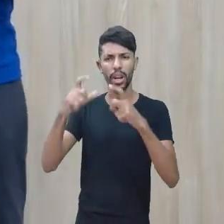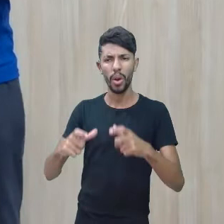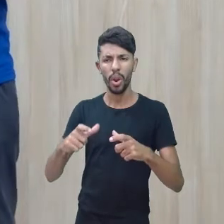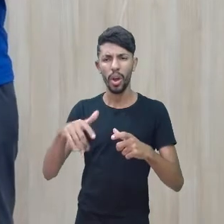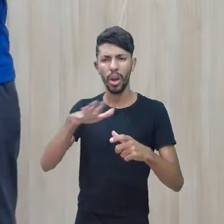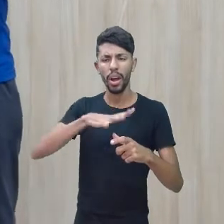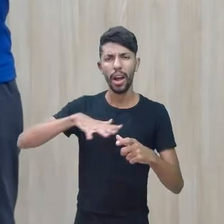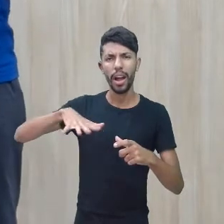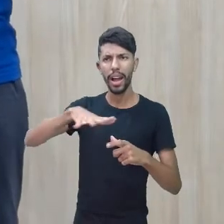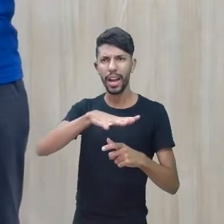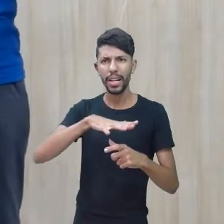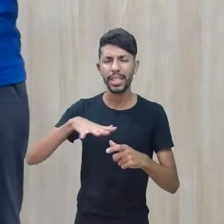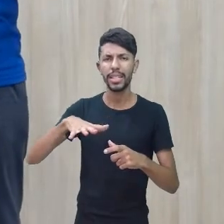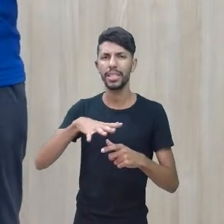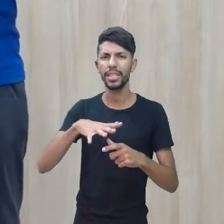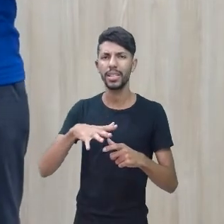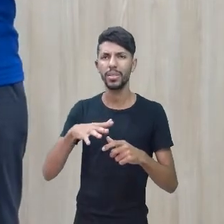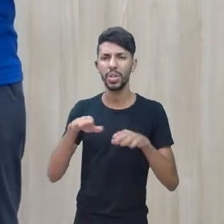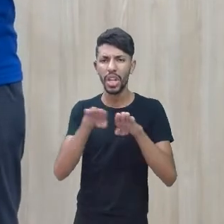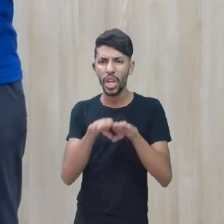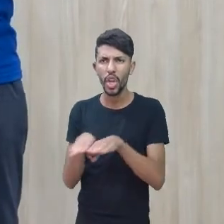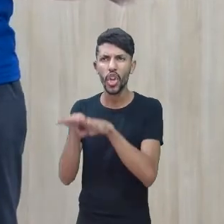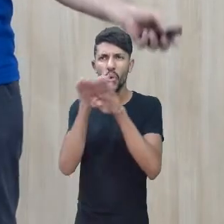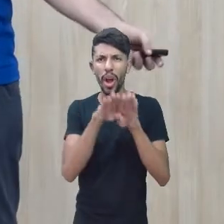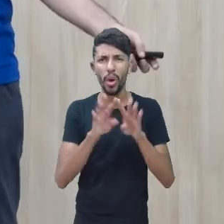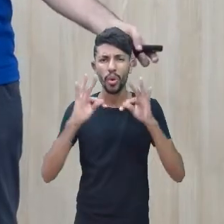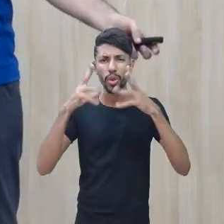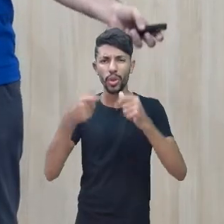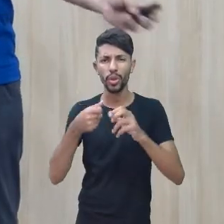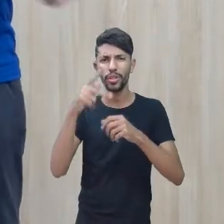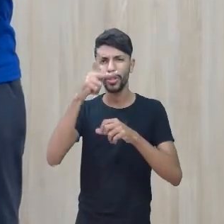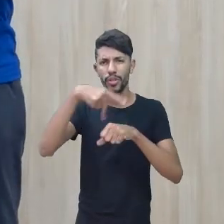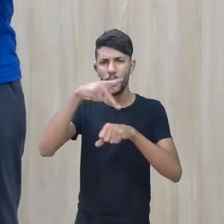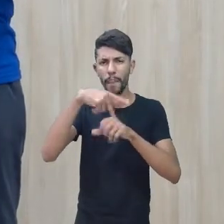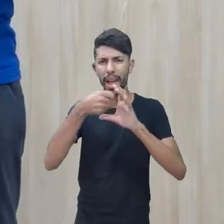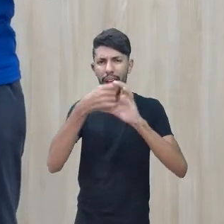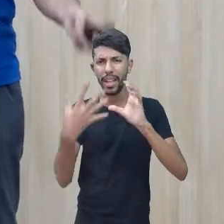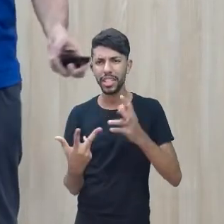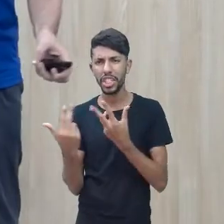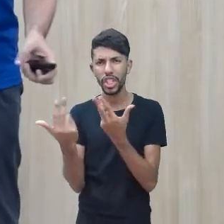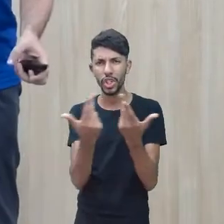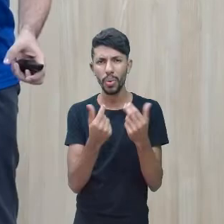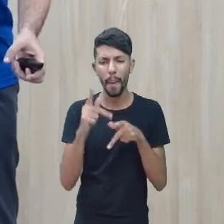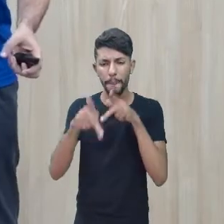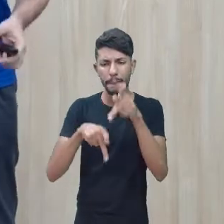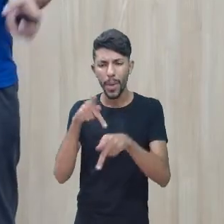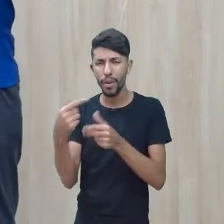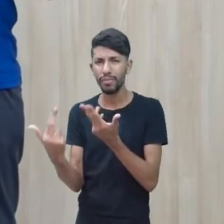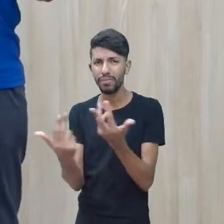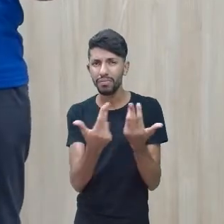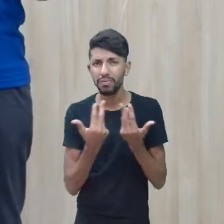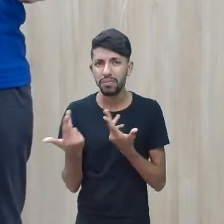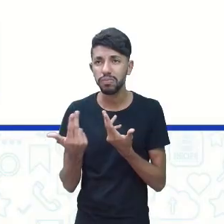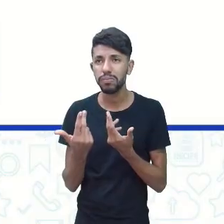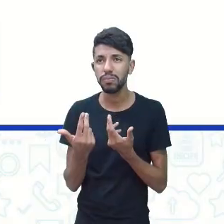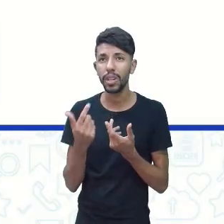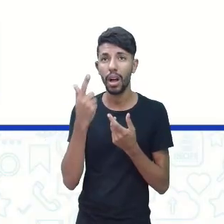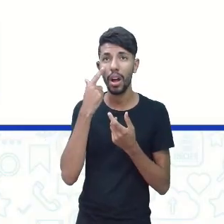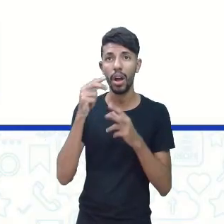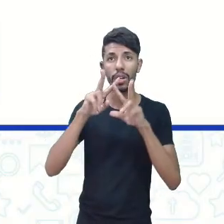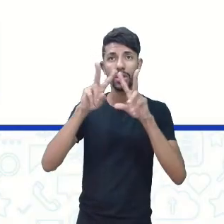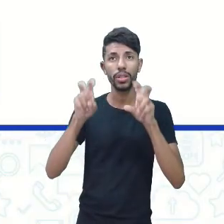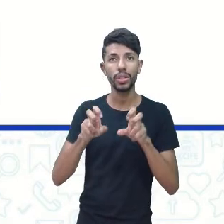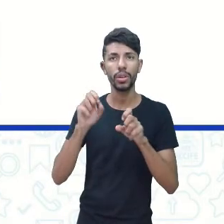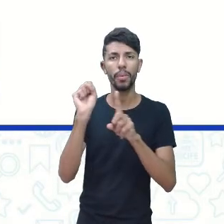homogêneo? Todos os países vão ser da mesma características? Os povos vão ser iguais? A questão